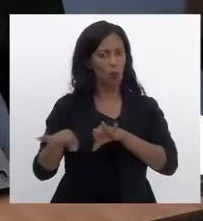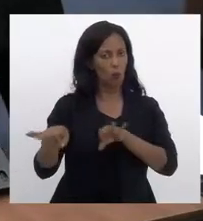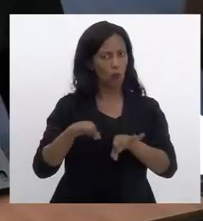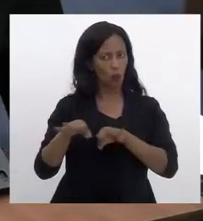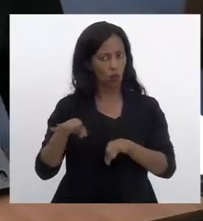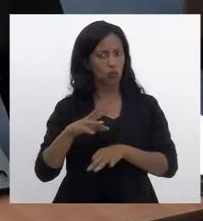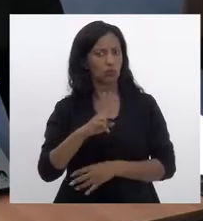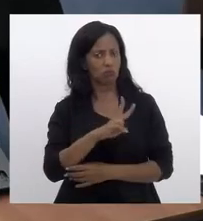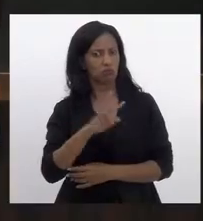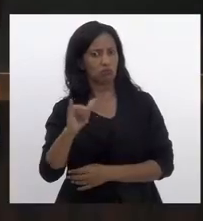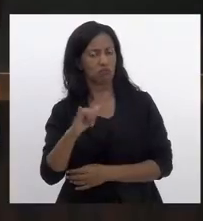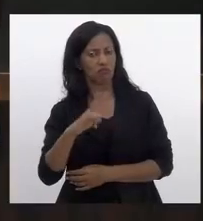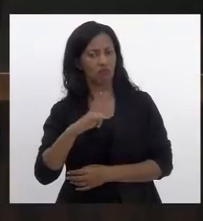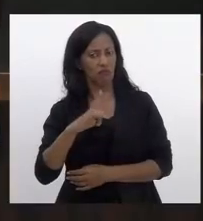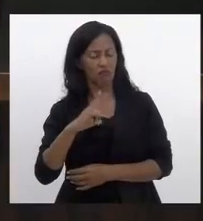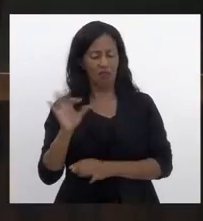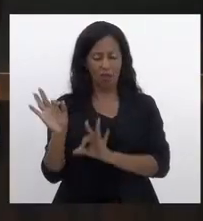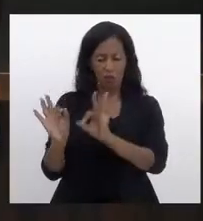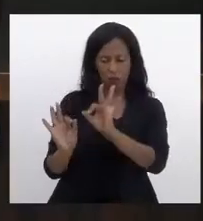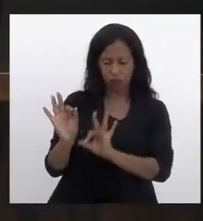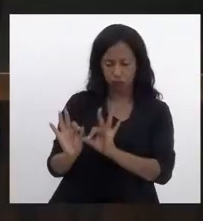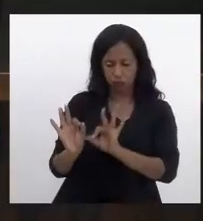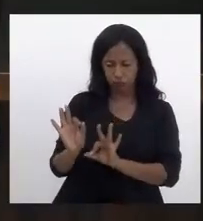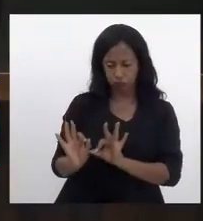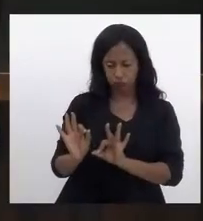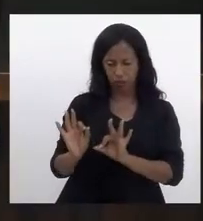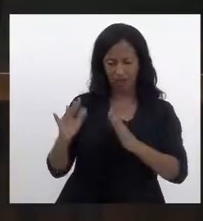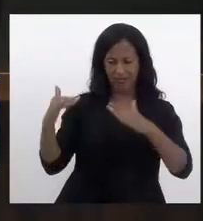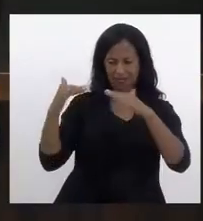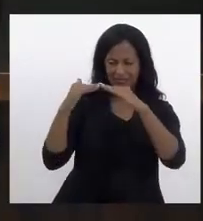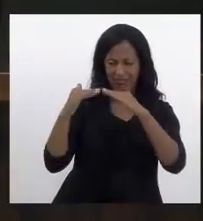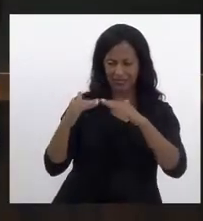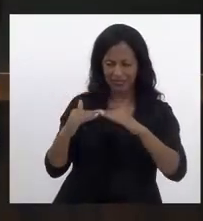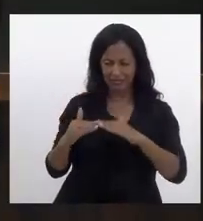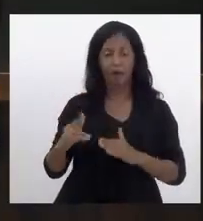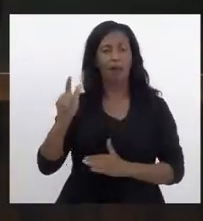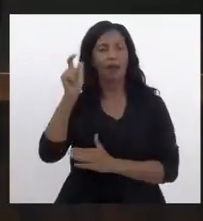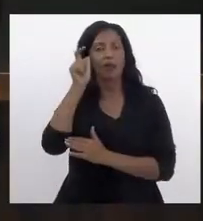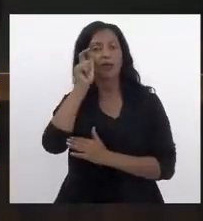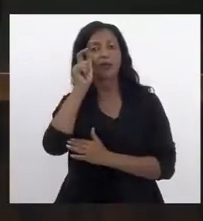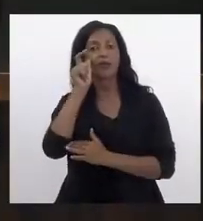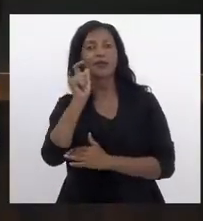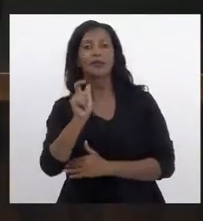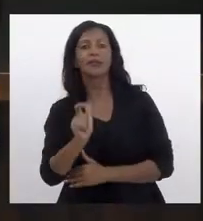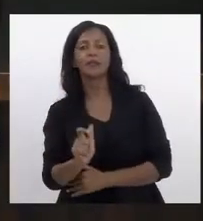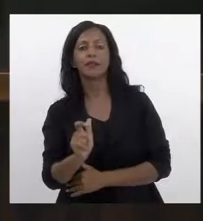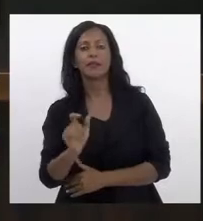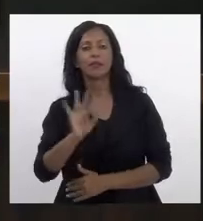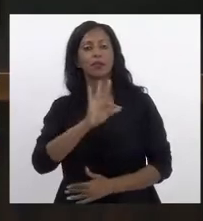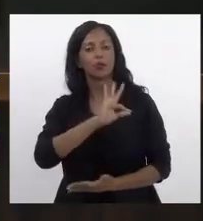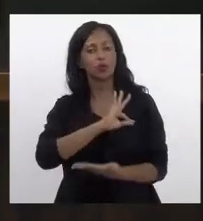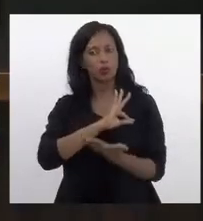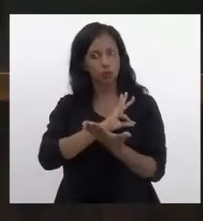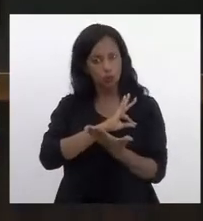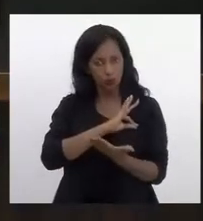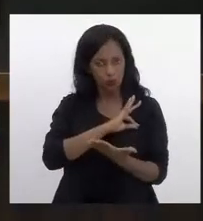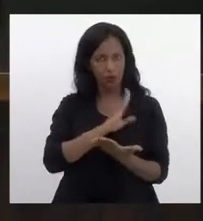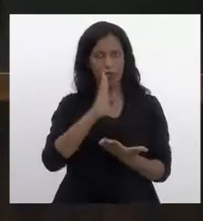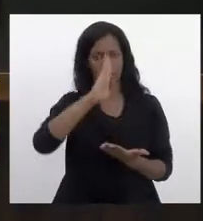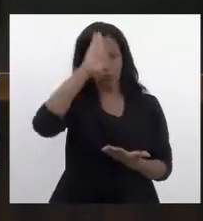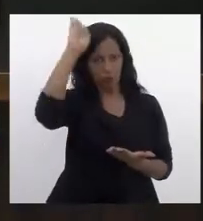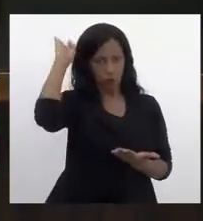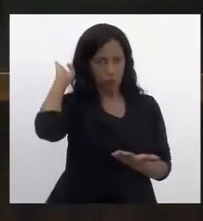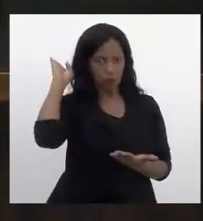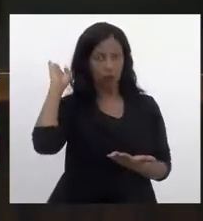vai ter corpo e forma adequado aos interesses dos policiais e dos